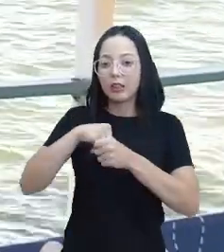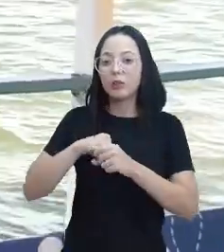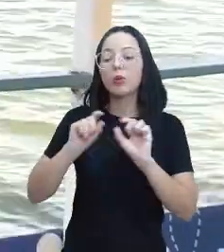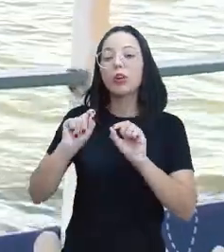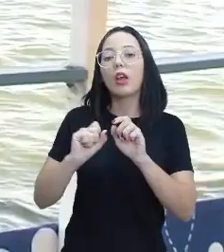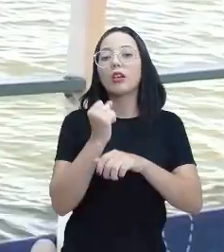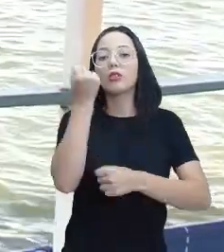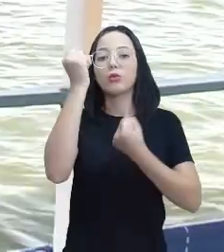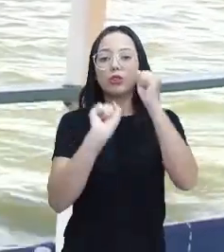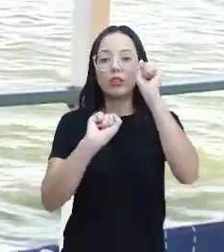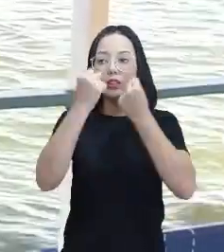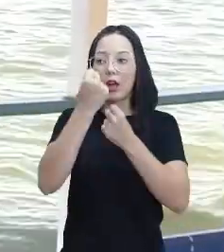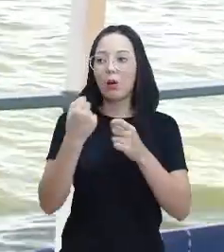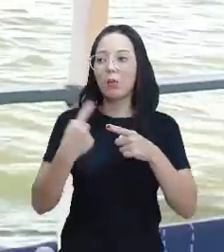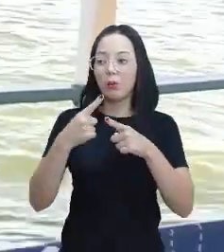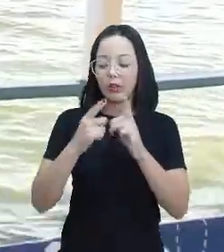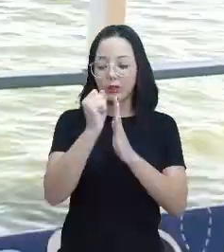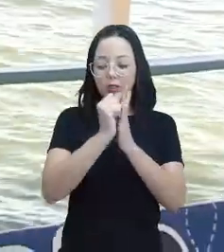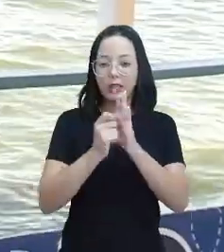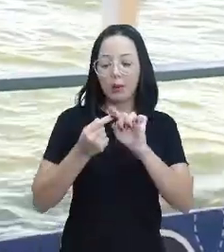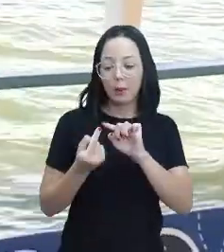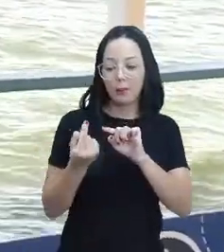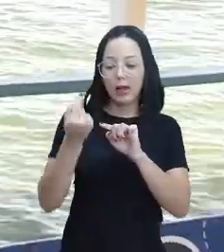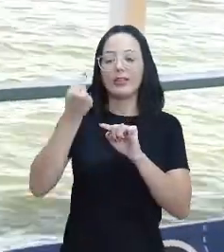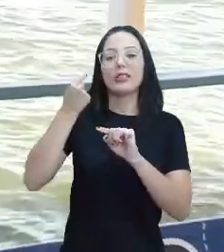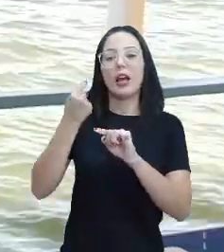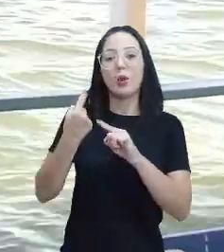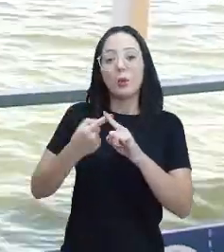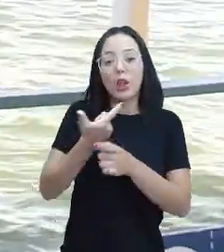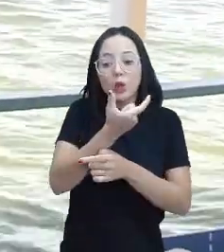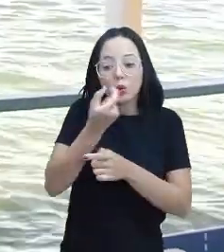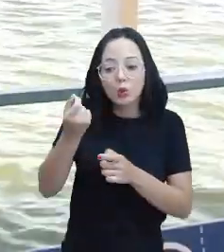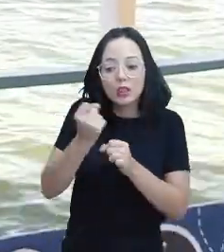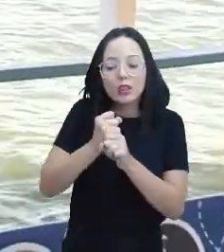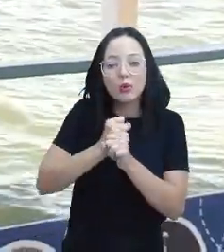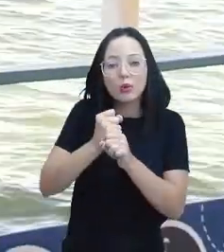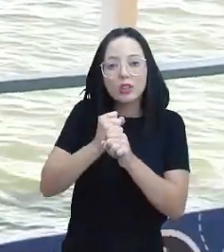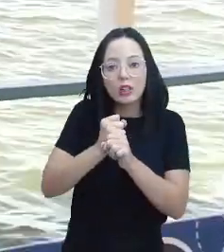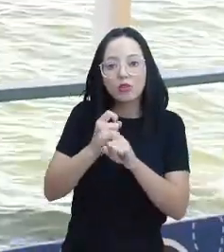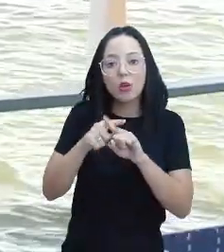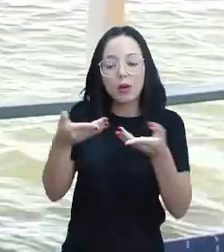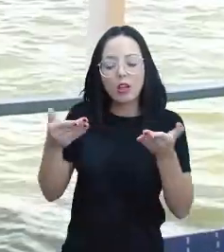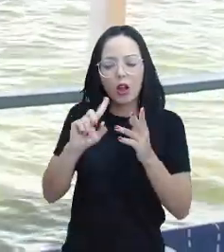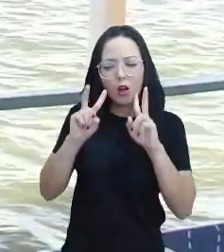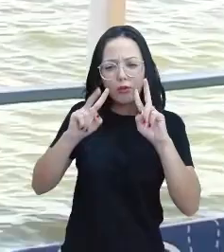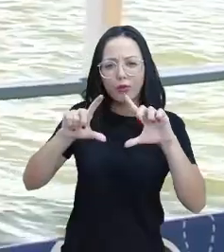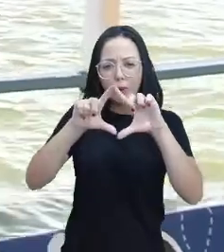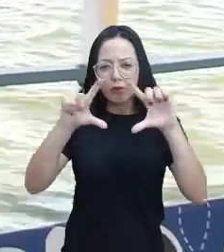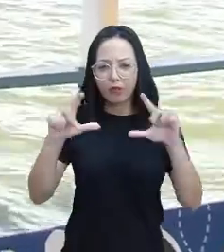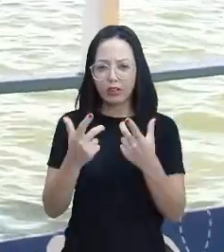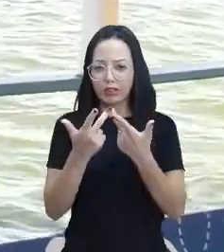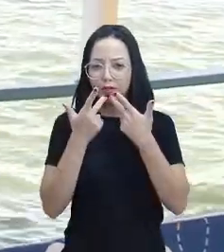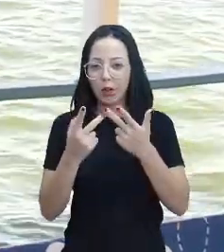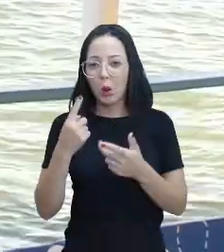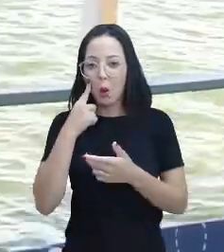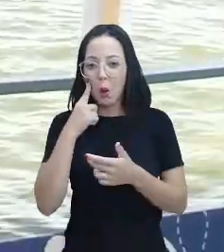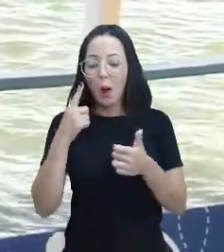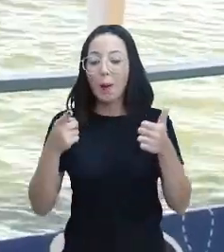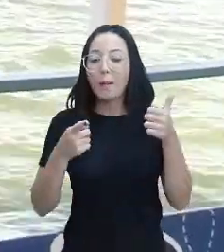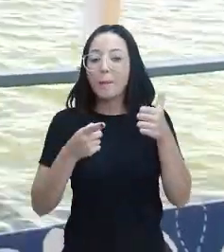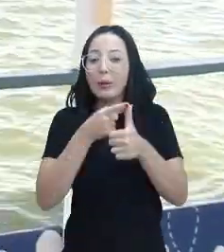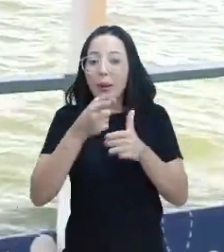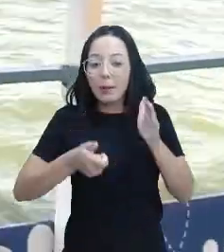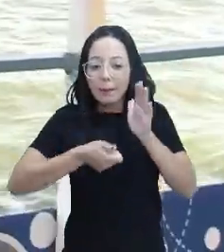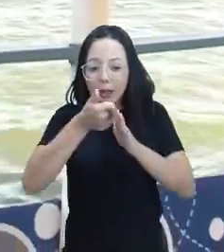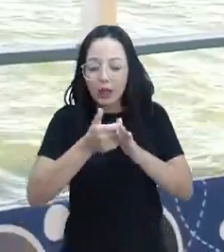quer dizer, desde o século passado. São quase 200 anos. E um dia desse eu ouvi uma frase que disse: o primeiro plástico que